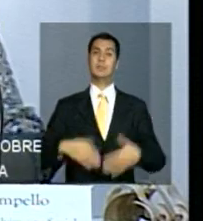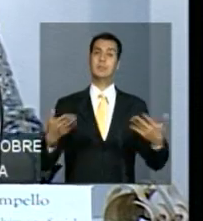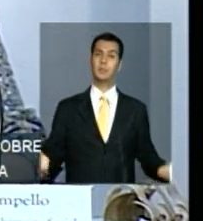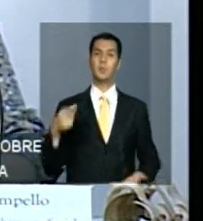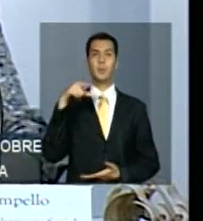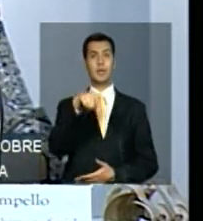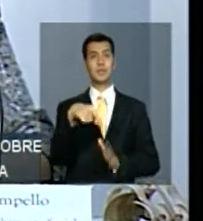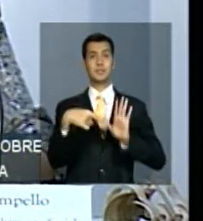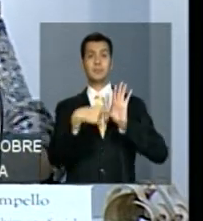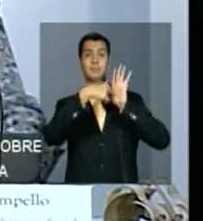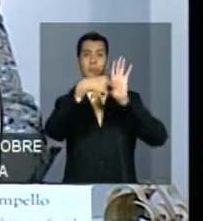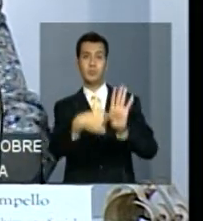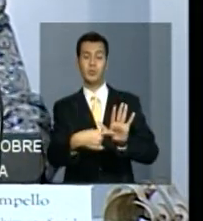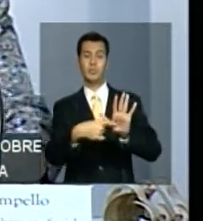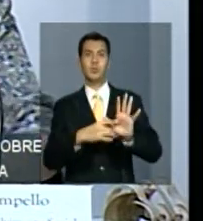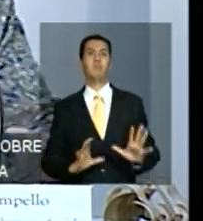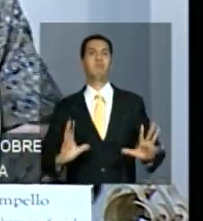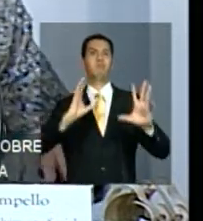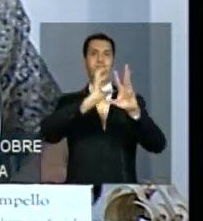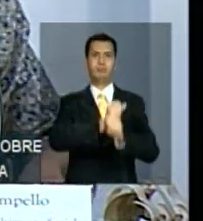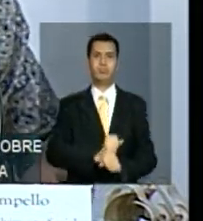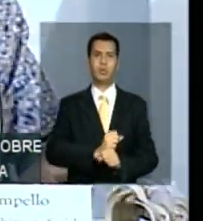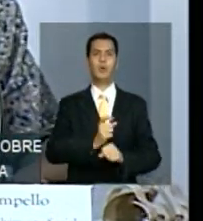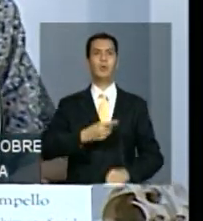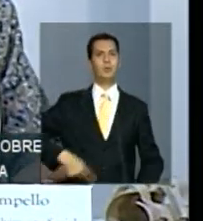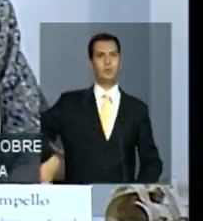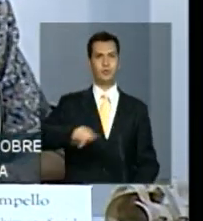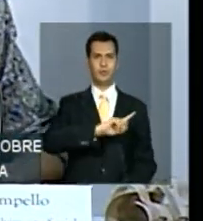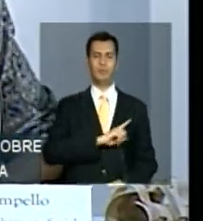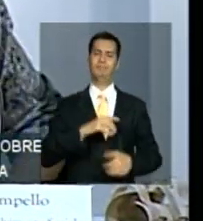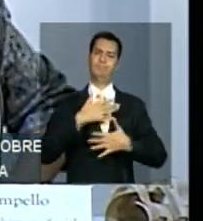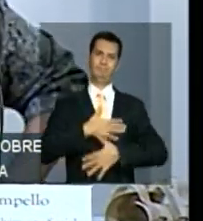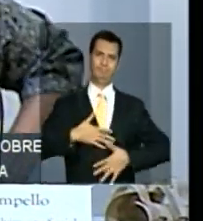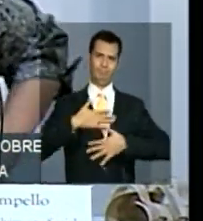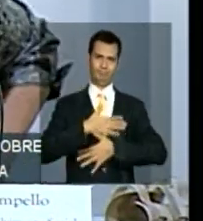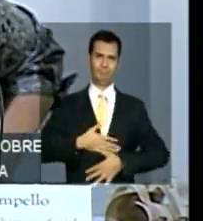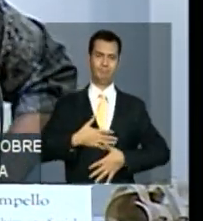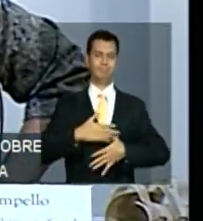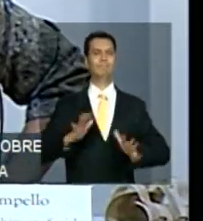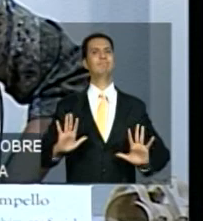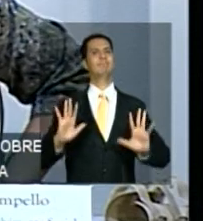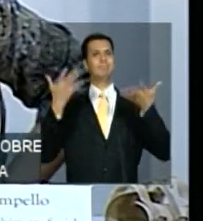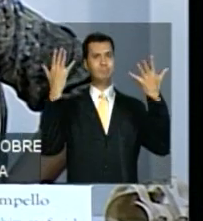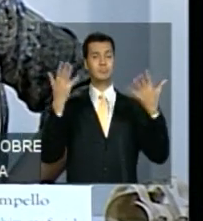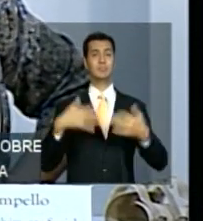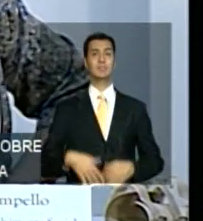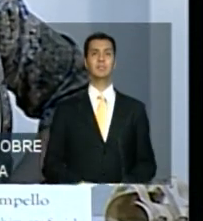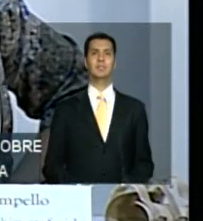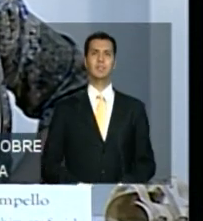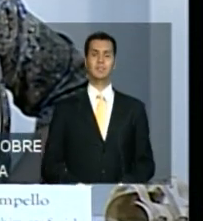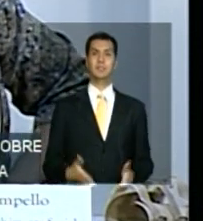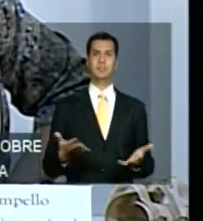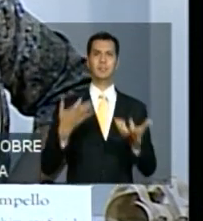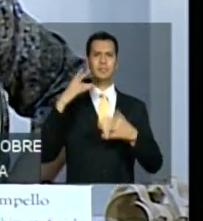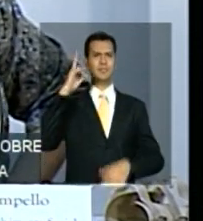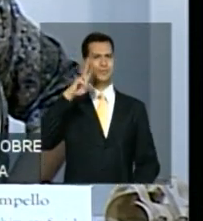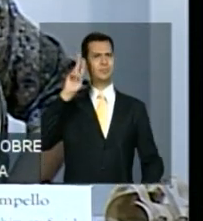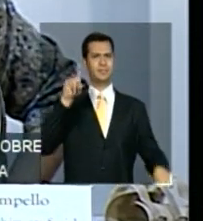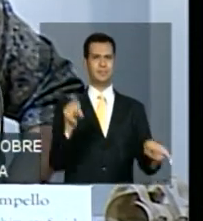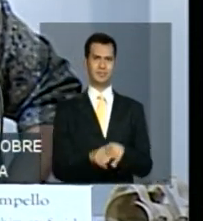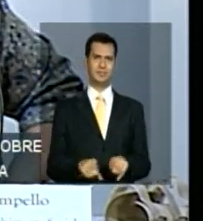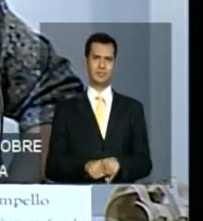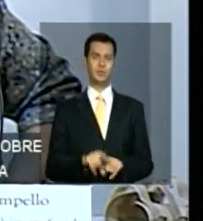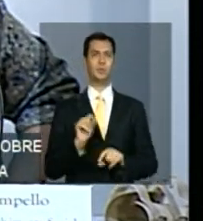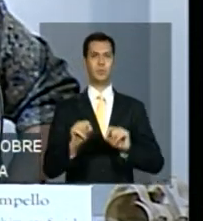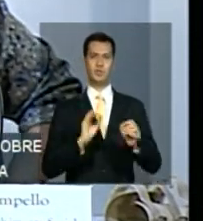acho que é um número para todos nós em conjunto com os municípios estamos festejando Lembrando que no caso do cadastro não dá